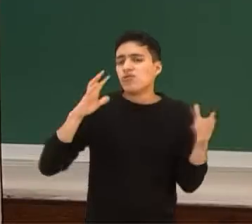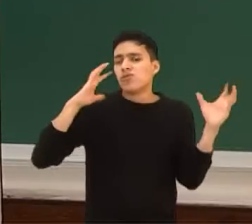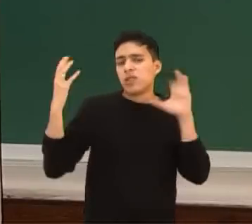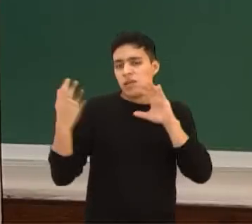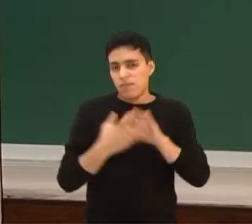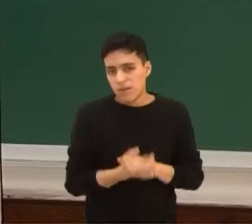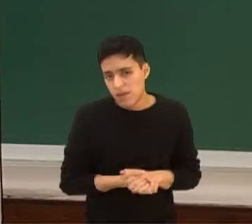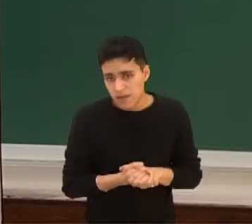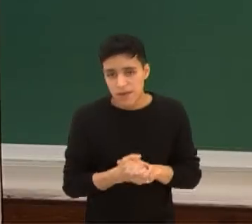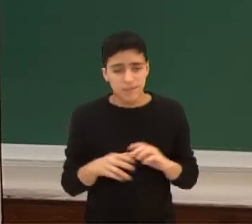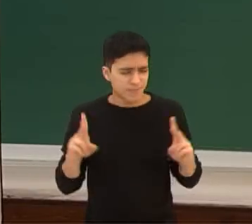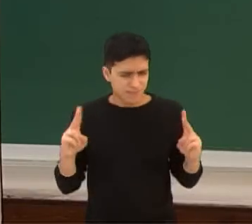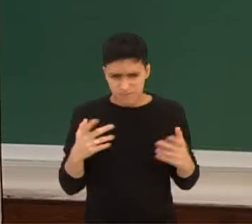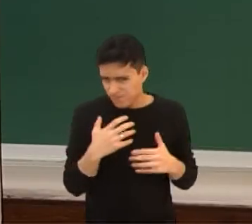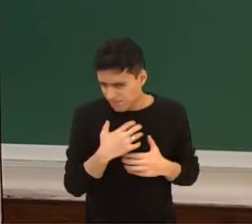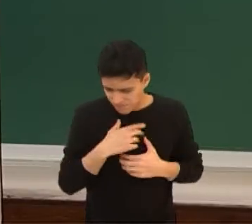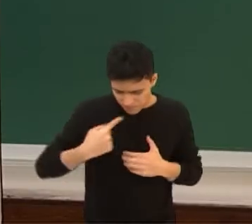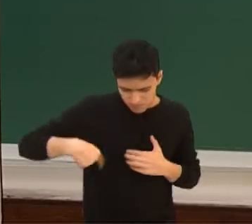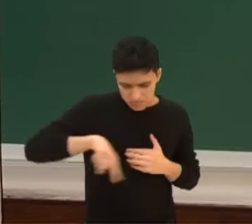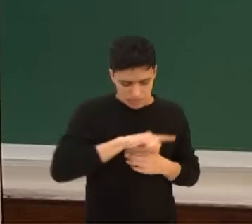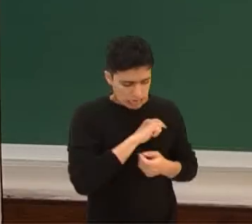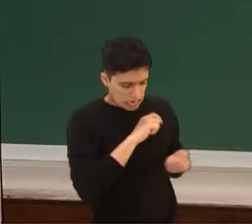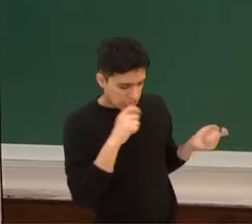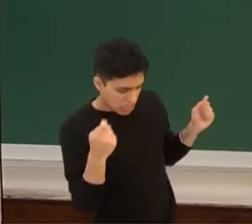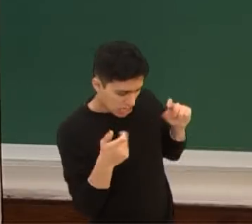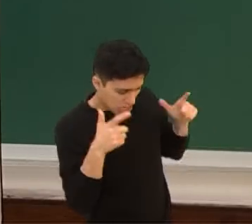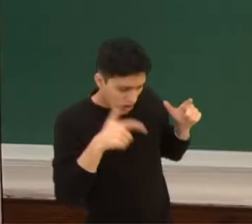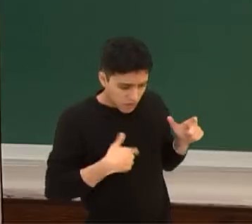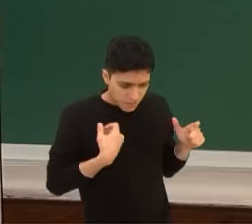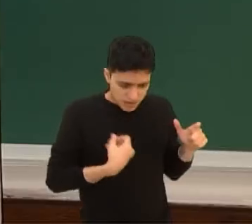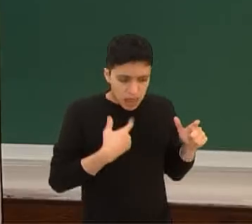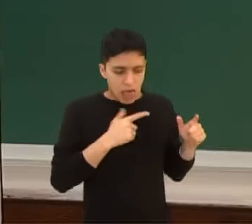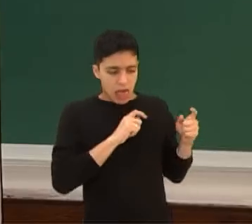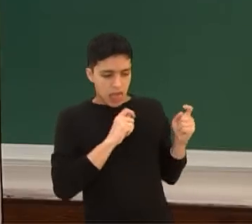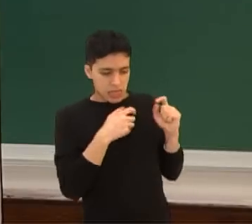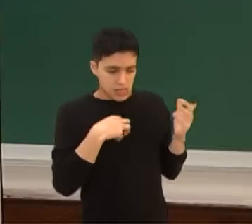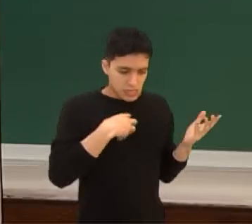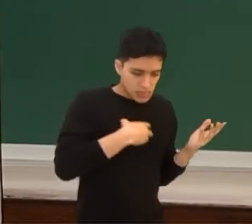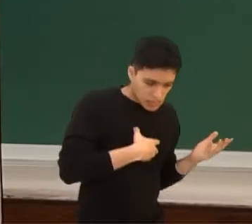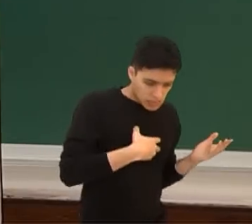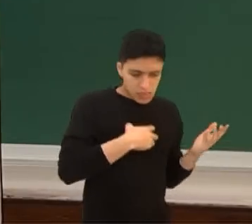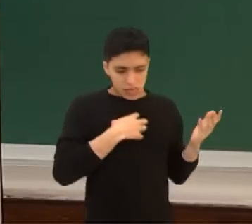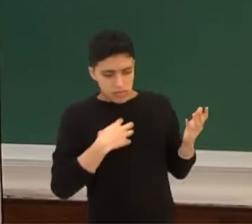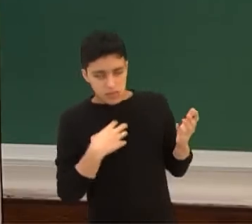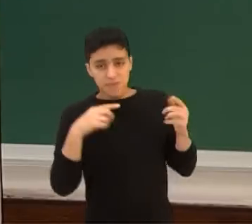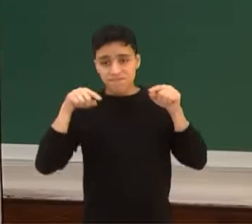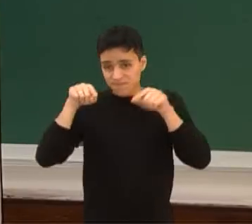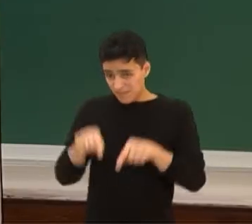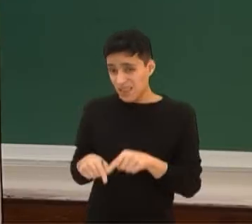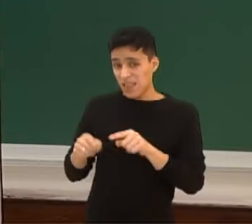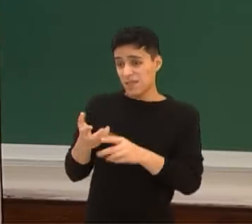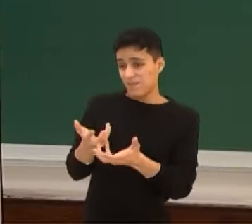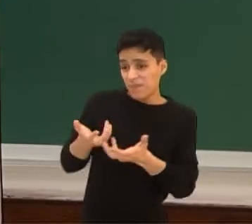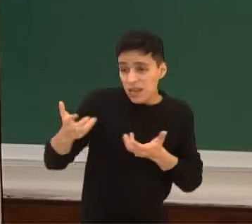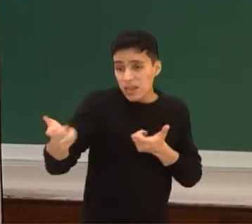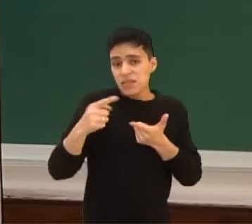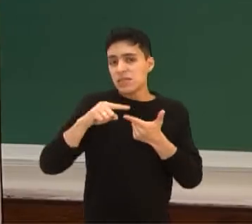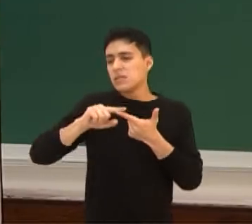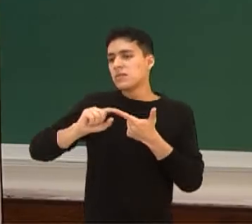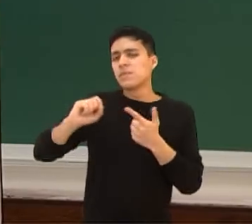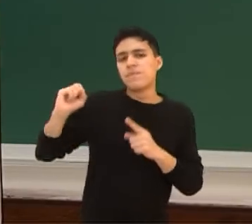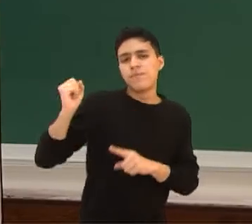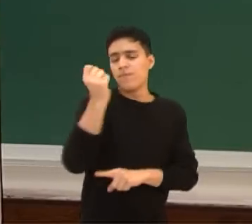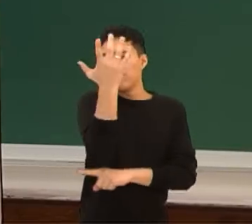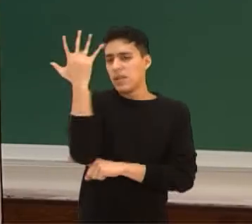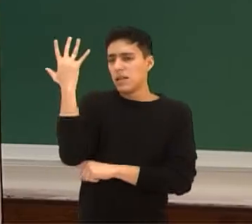climáticas. Da mesma forma que nós nos adaptamos ao clima da localidade que nós vivemos, as plantas, as formações vegetais também